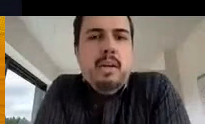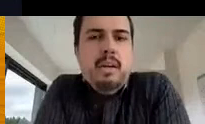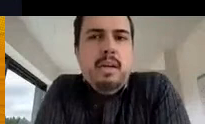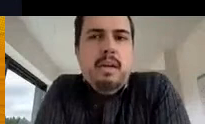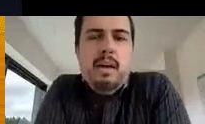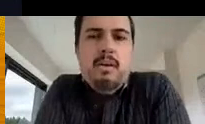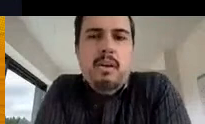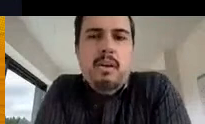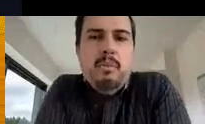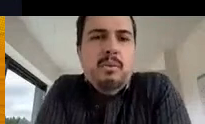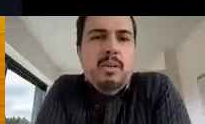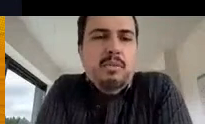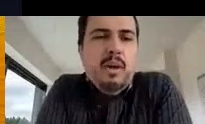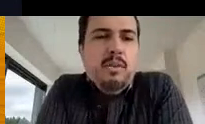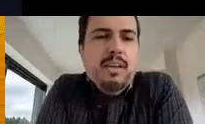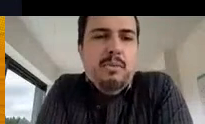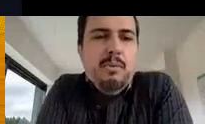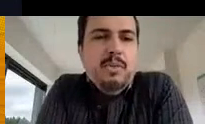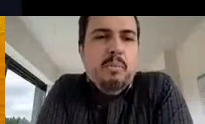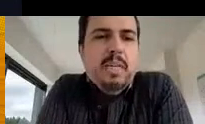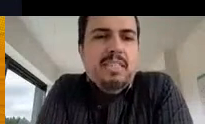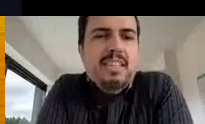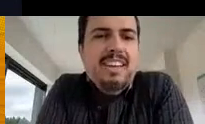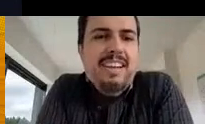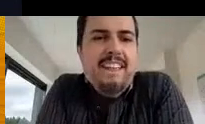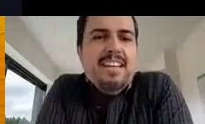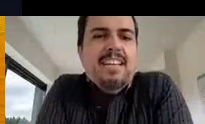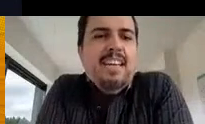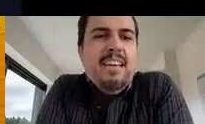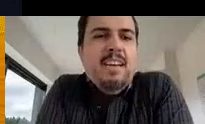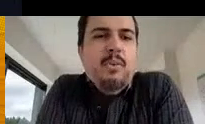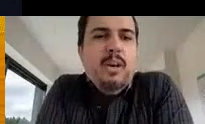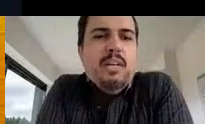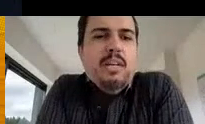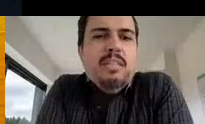8, 16. Agora é uma língua que vocês falam, né? Eu não consigo, mas